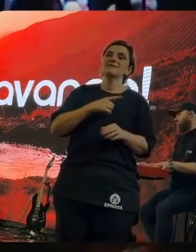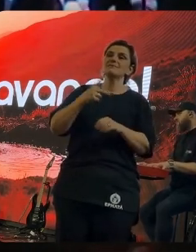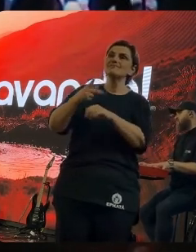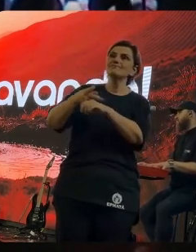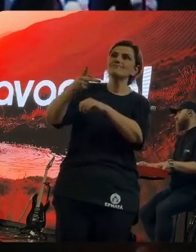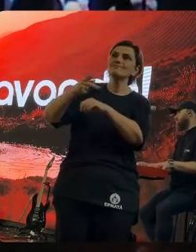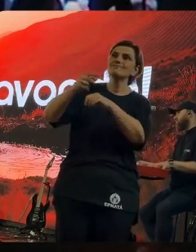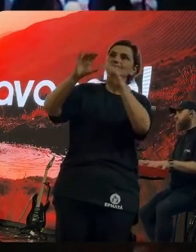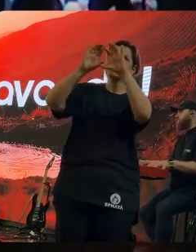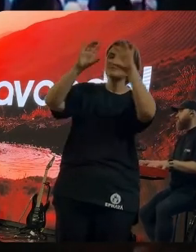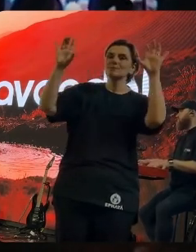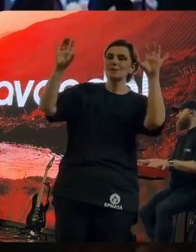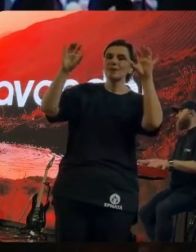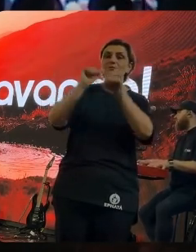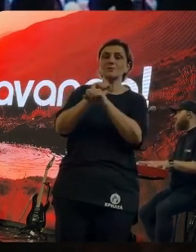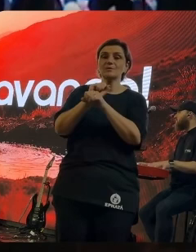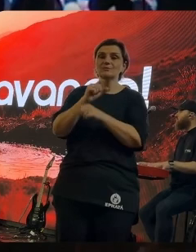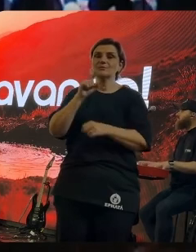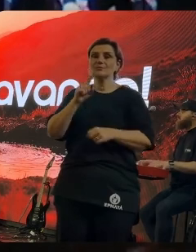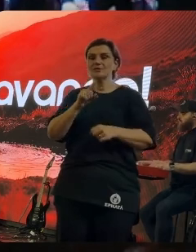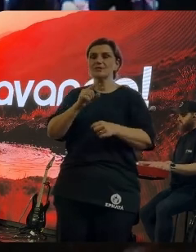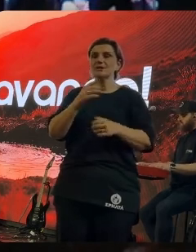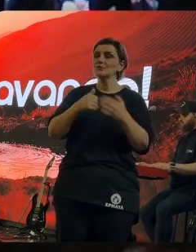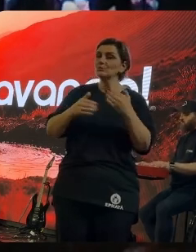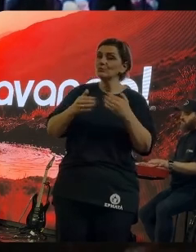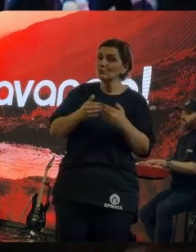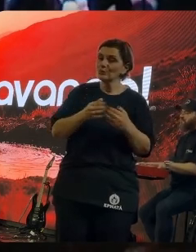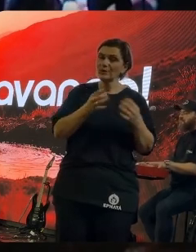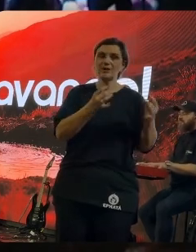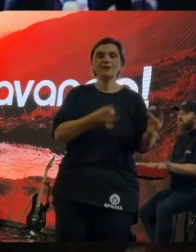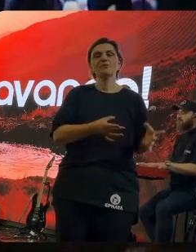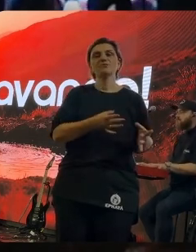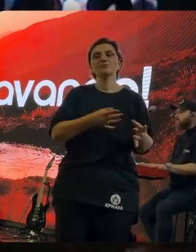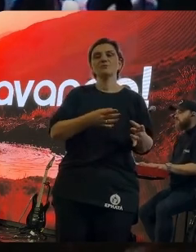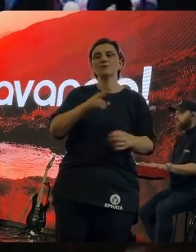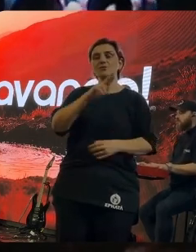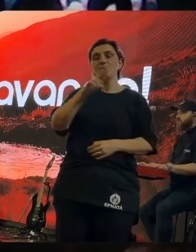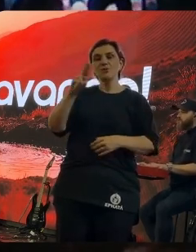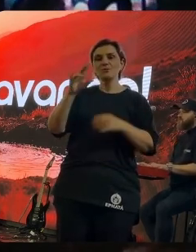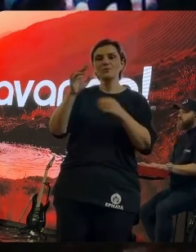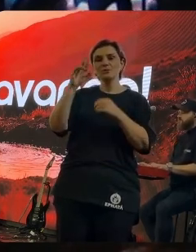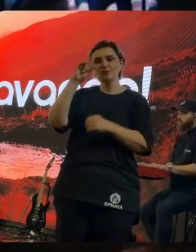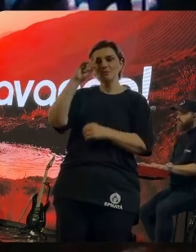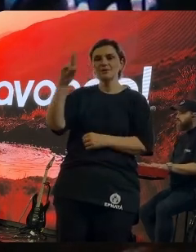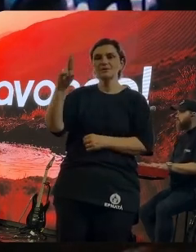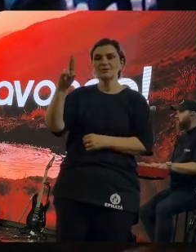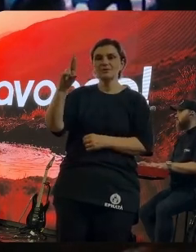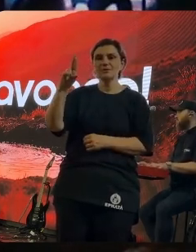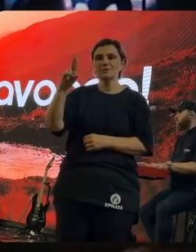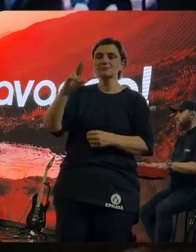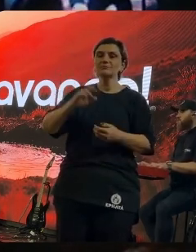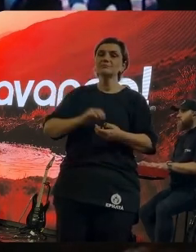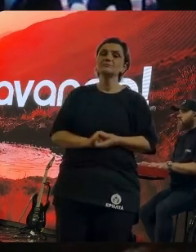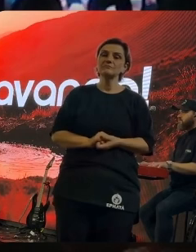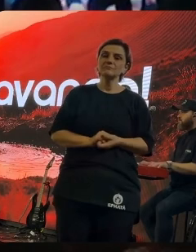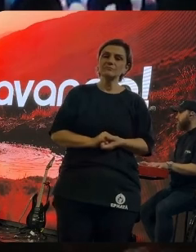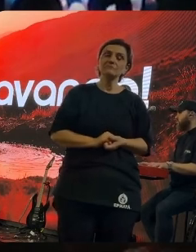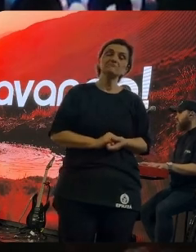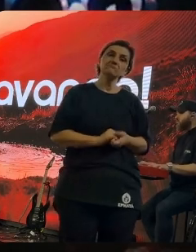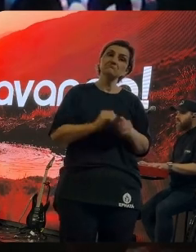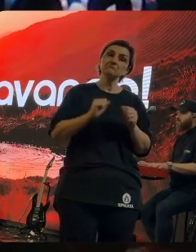você. Ei, toda renúncia que você fizer aqui em nome do Senhor, fica tranquilo, porque Ele vai te